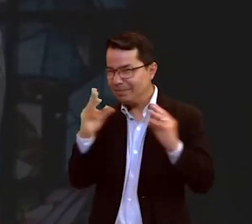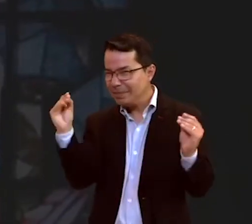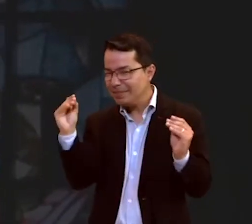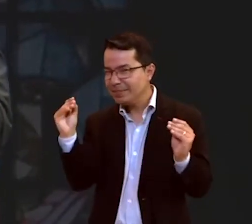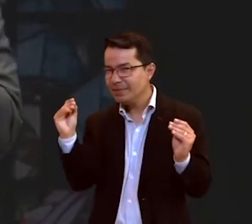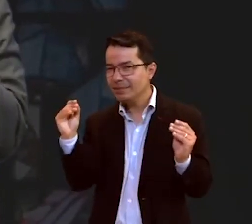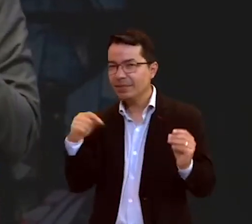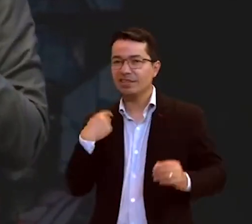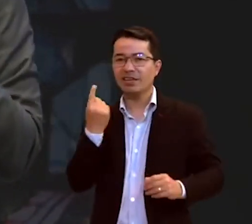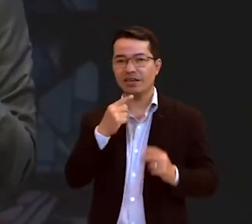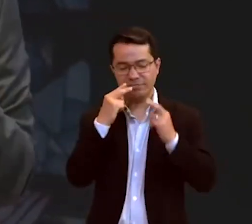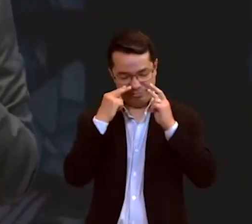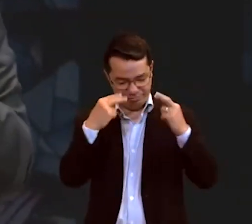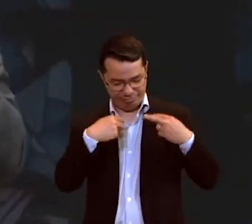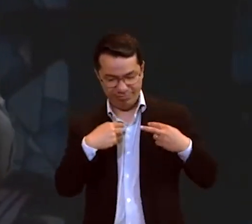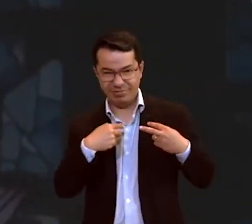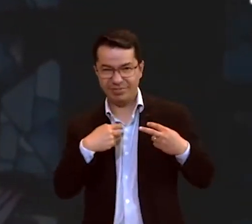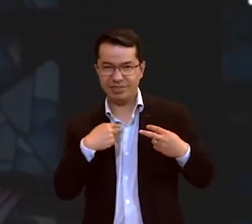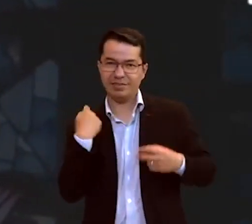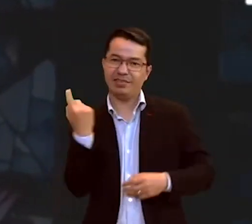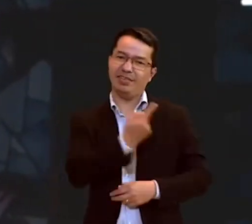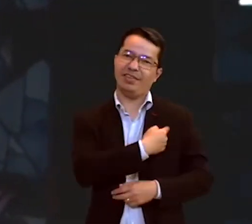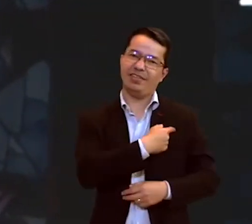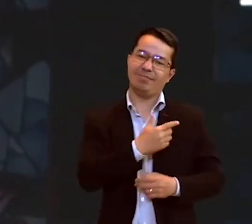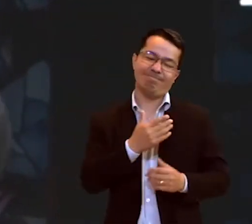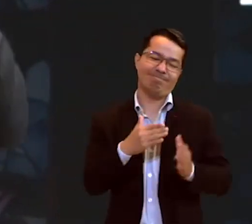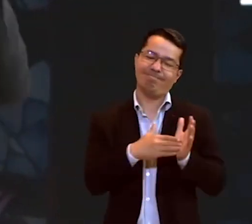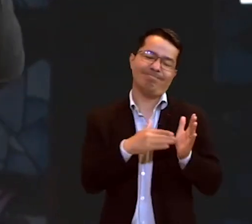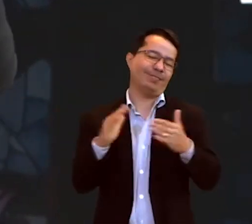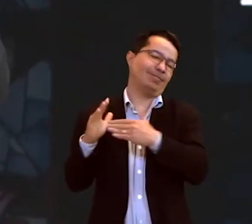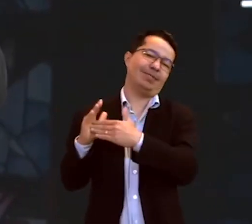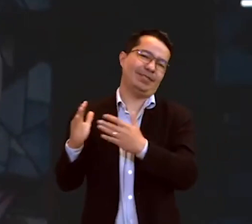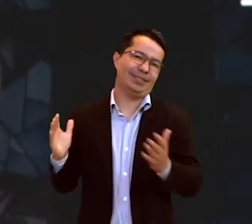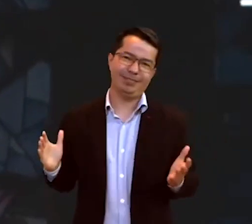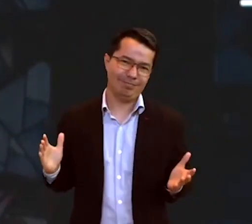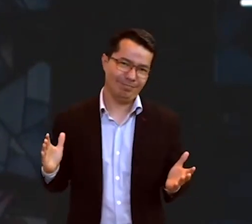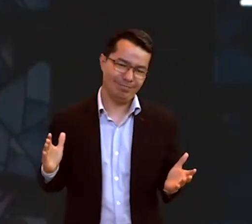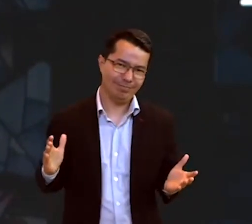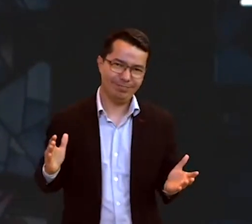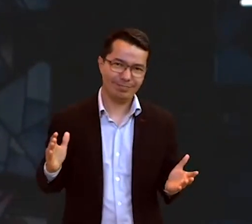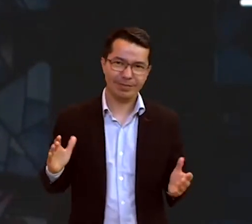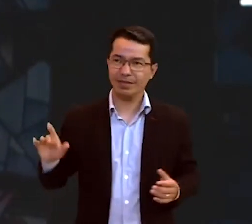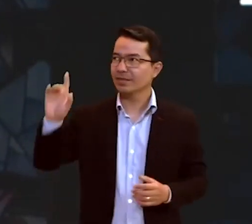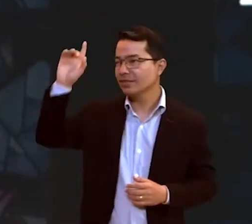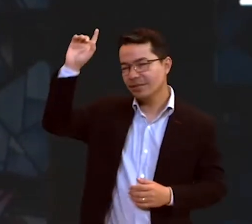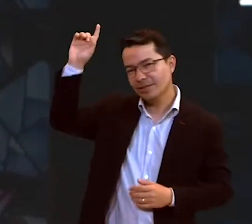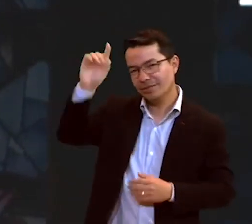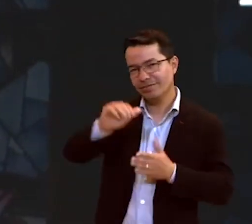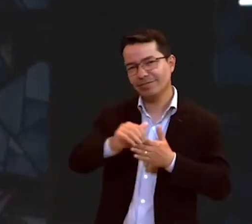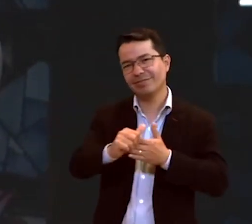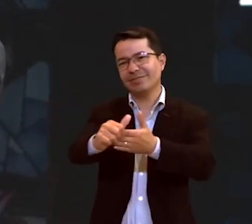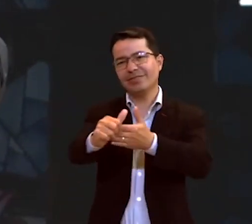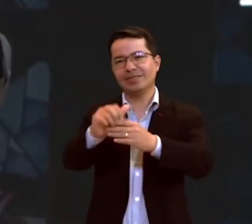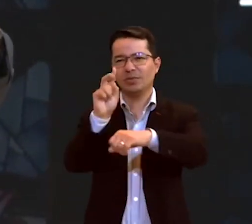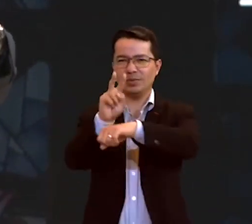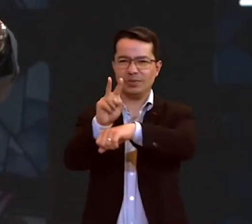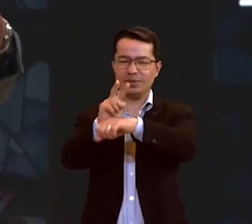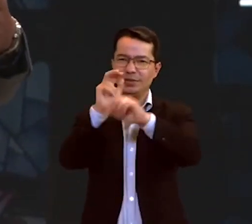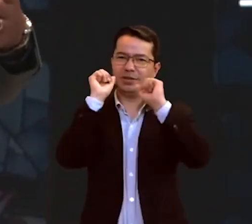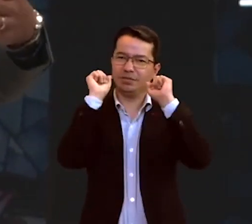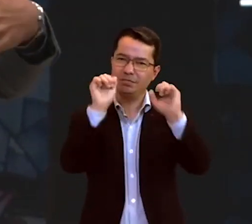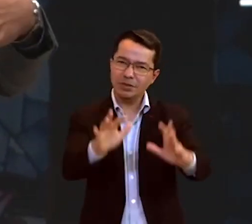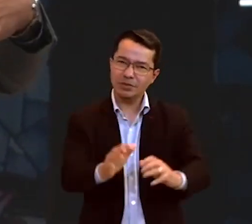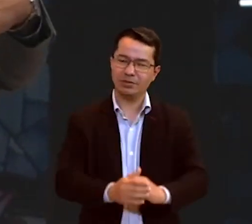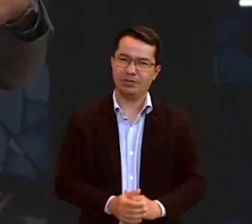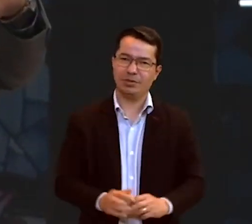Mas quem sou eu? Você nem é ninguém. Mas eu falo, Senhor, cura. Eu não sou ninguém. E